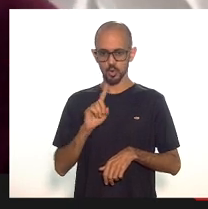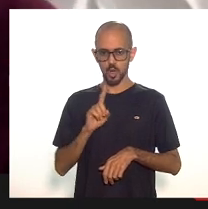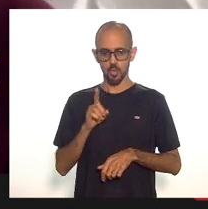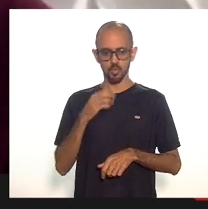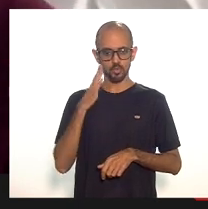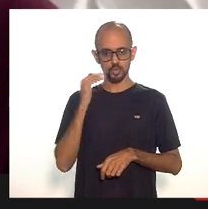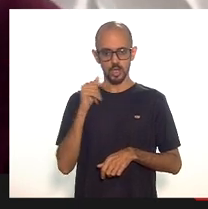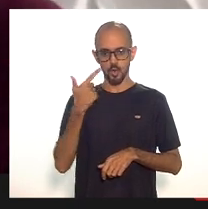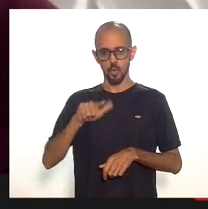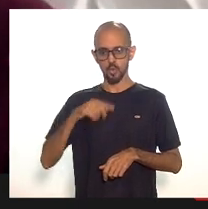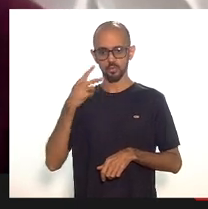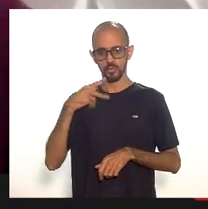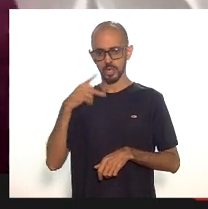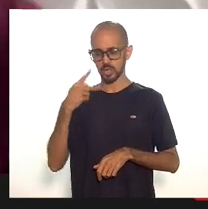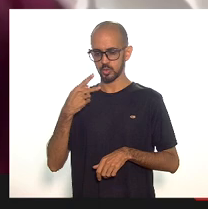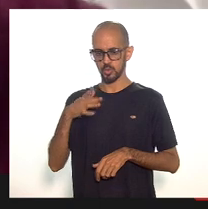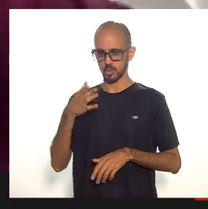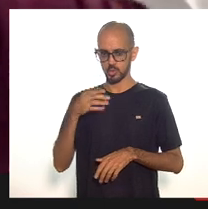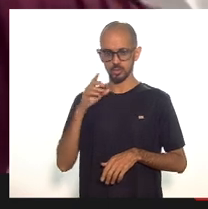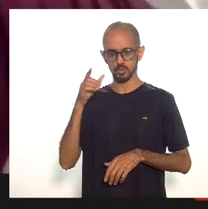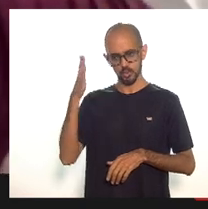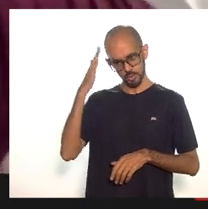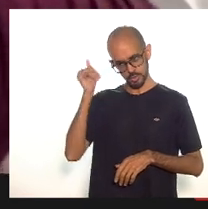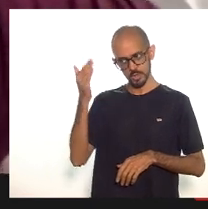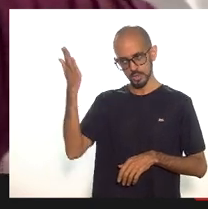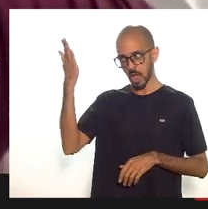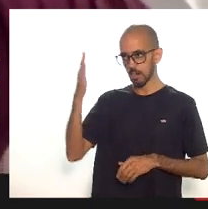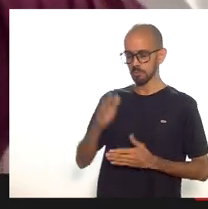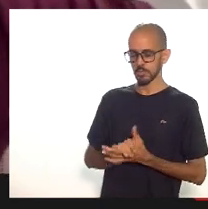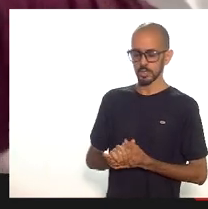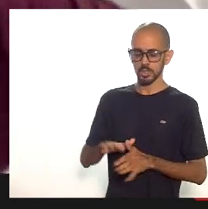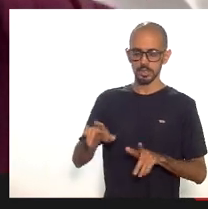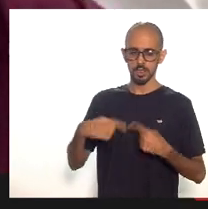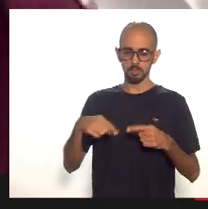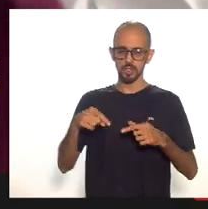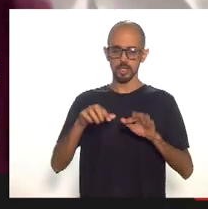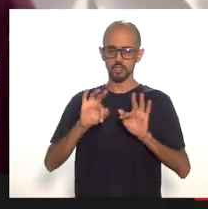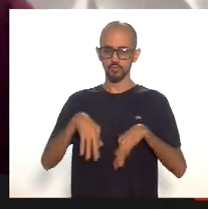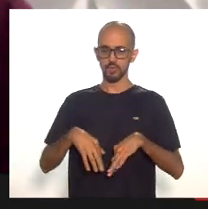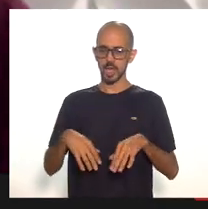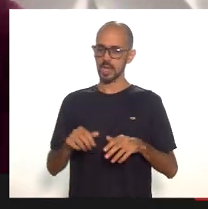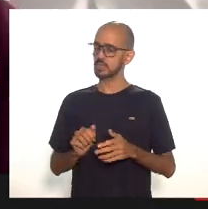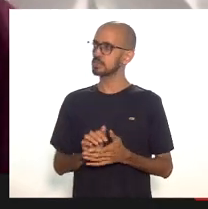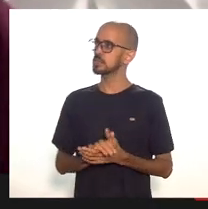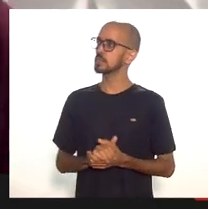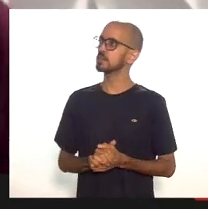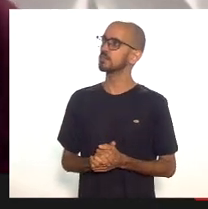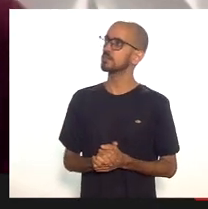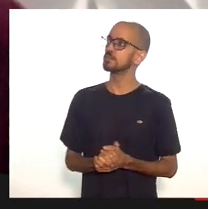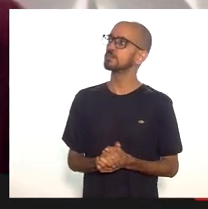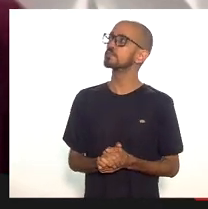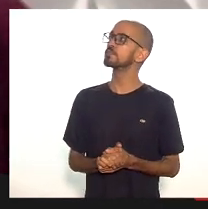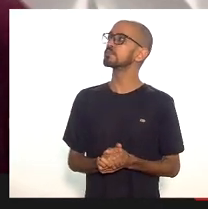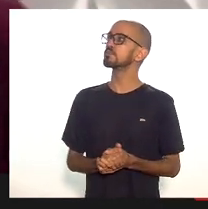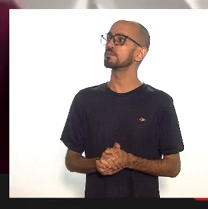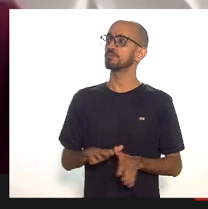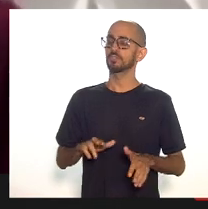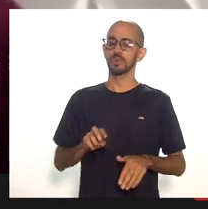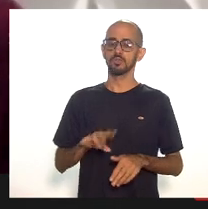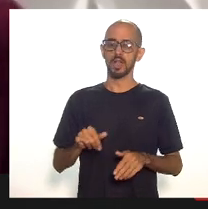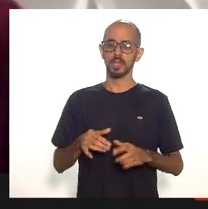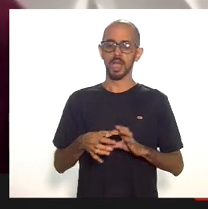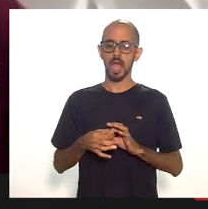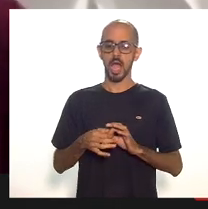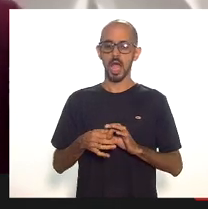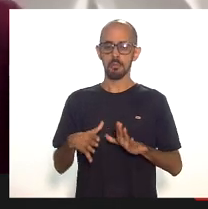outro vereador presente, só teria que verificar. Em seguida, a gente encerra já e abre para